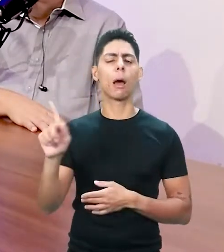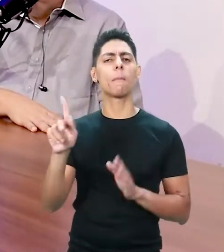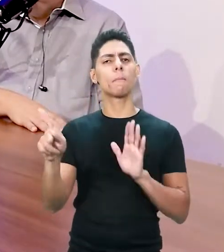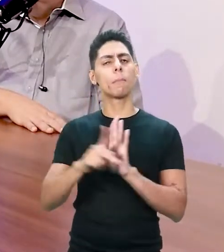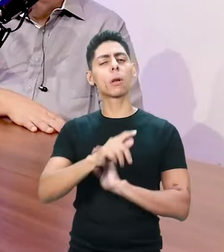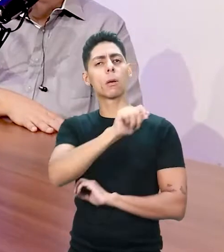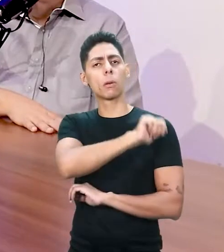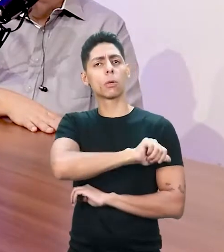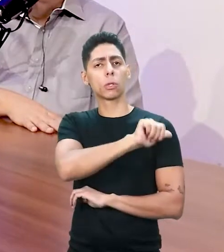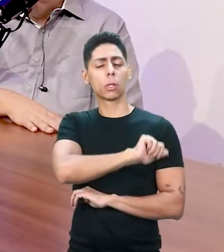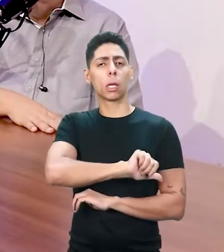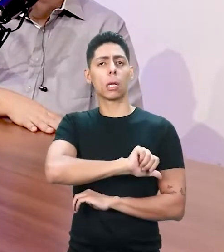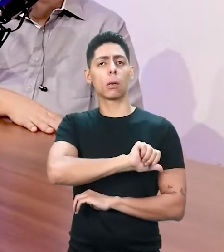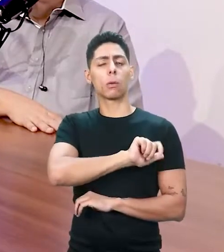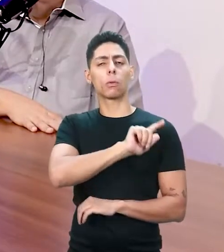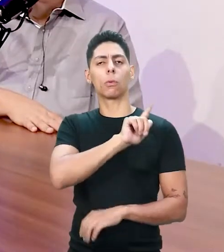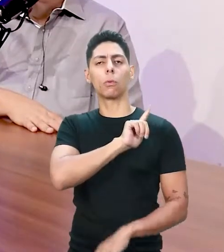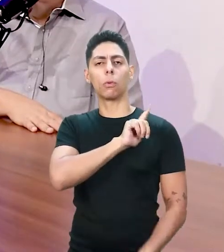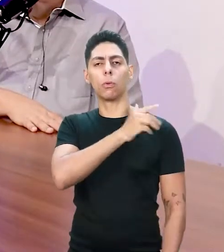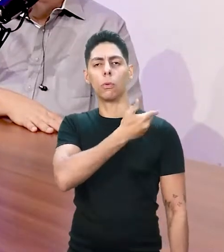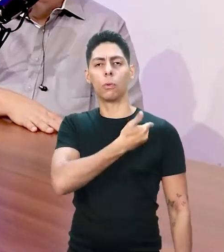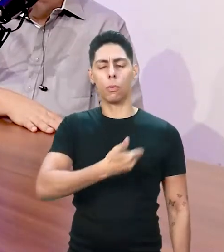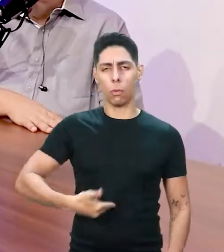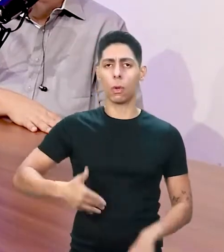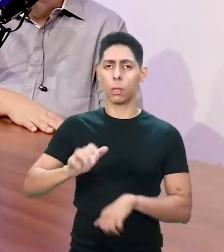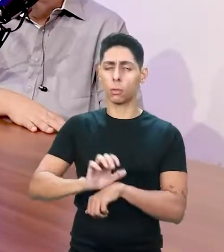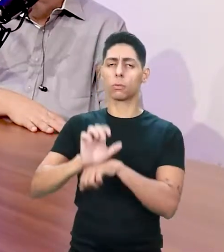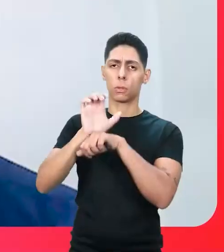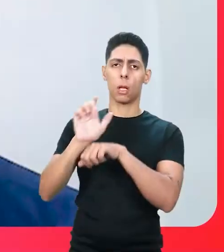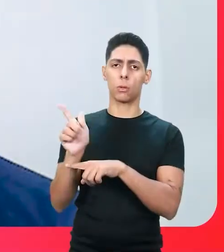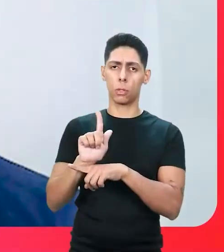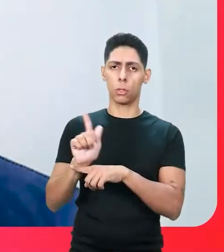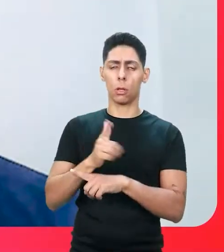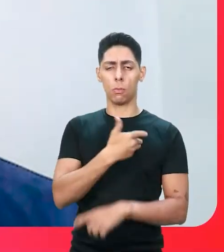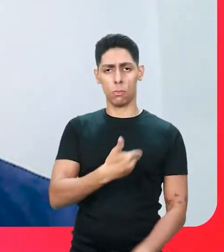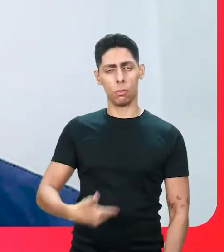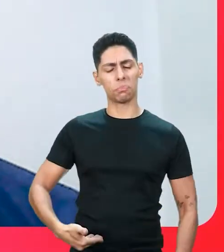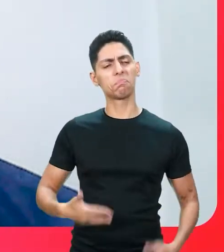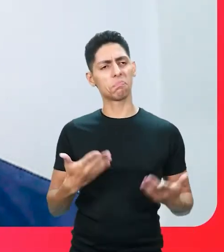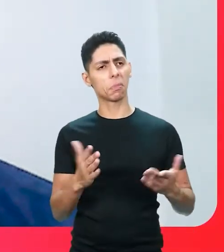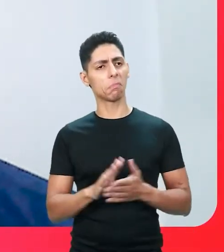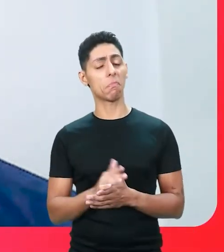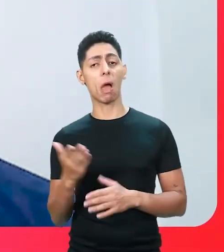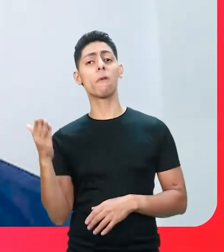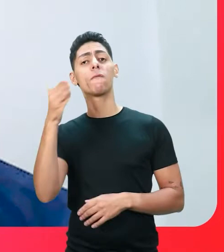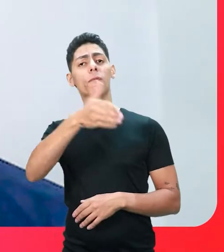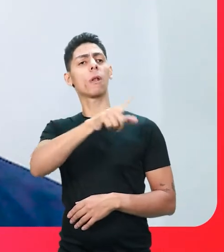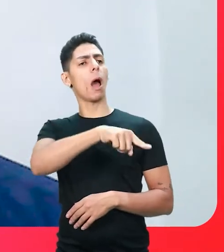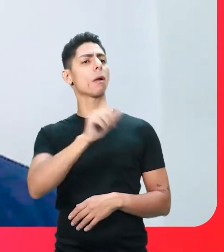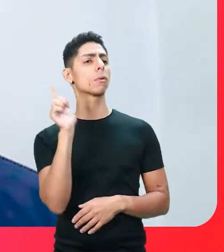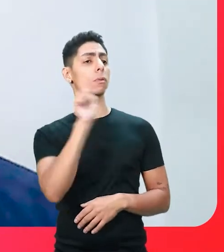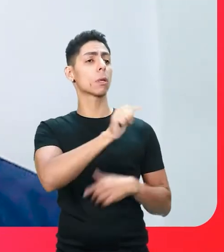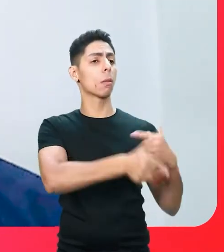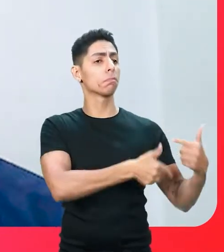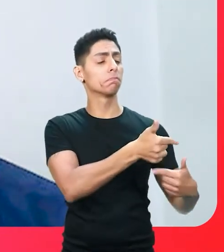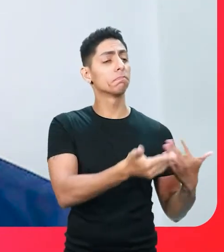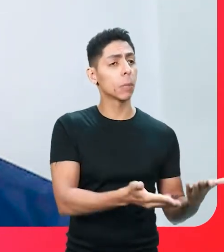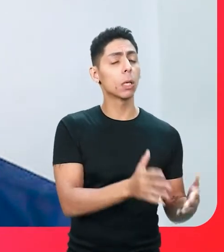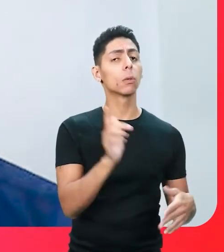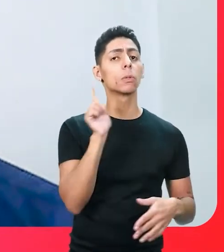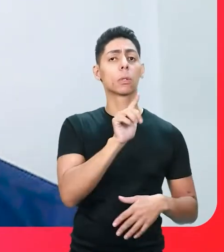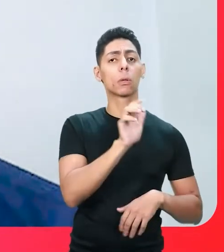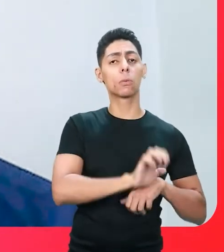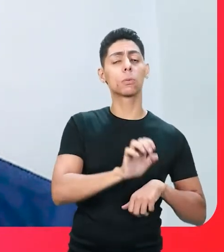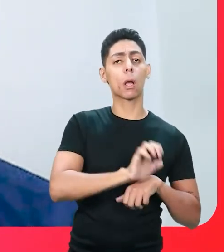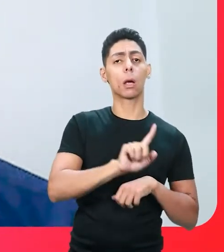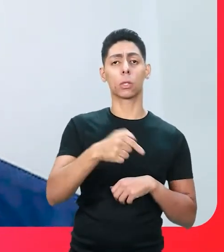do governo do Estado, de gestão pública do governo do Estado. Fui lá e consegui o trabalho, consegui o estágio. Eu